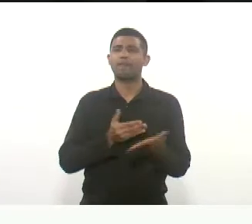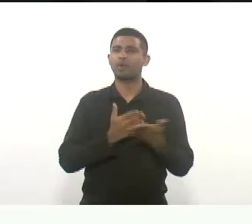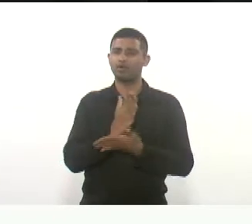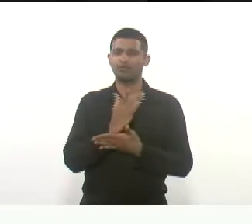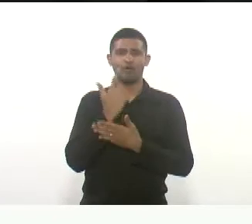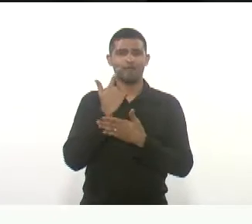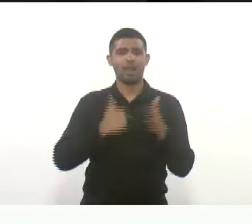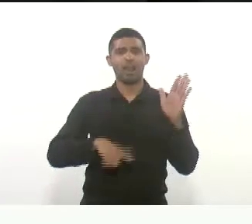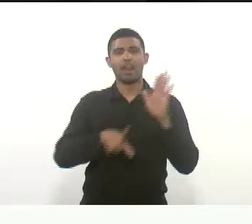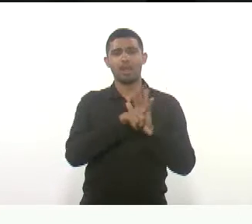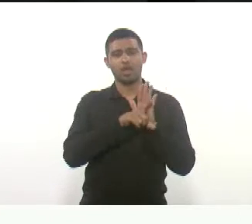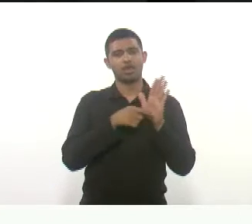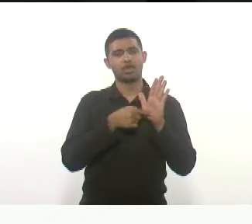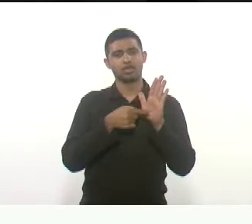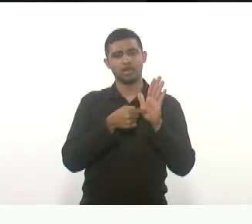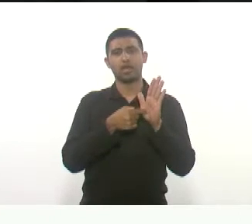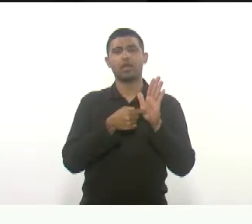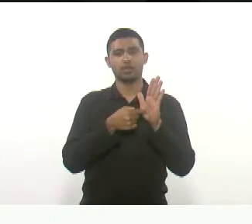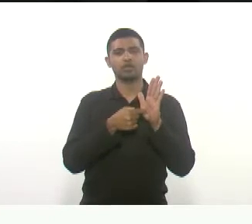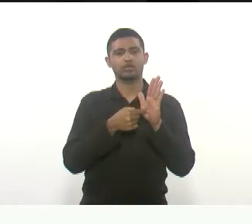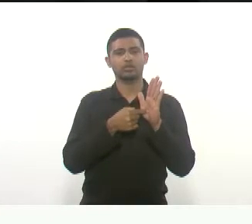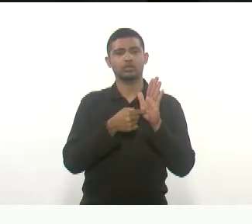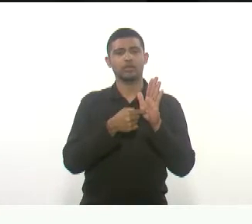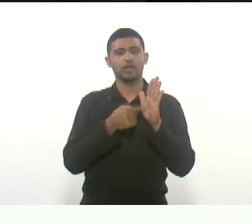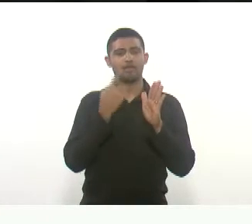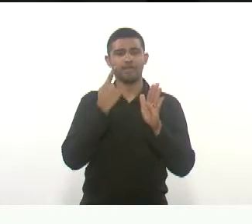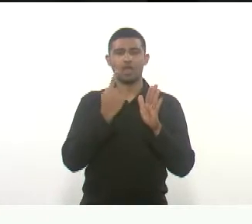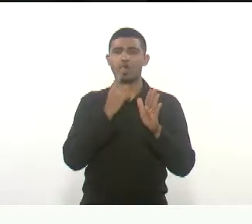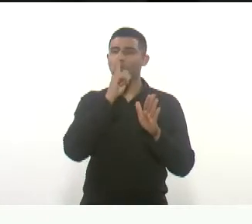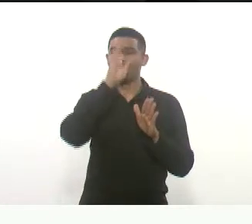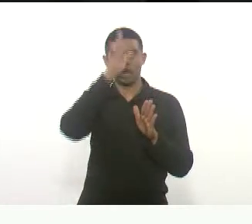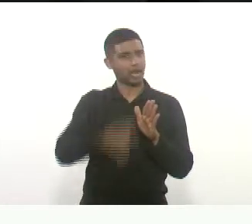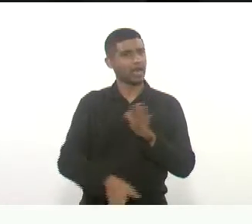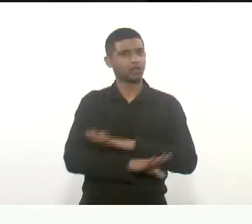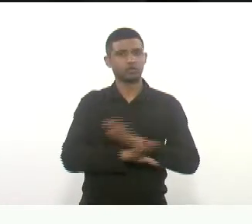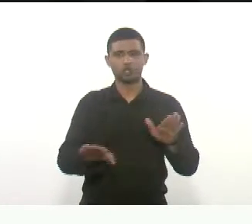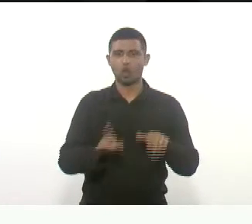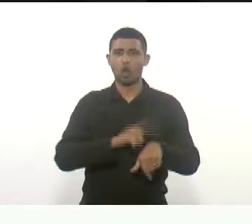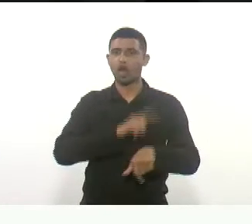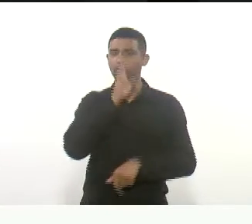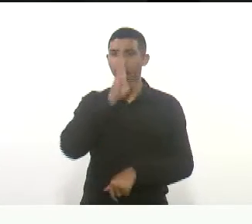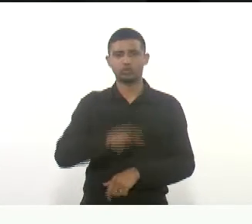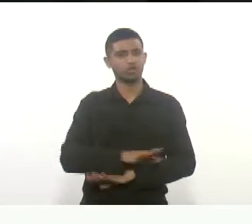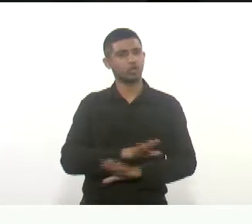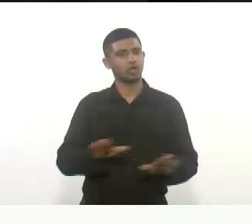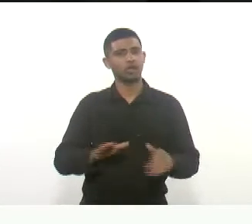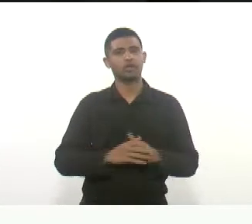uma lei também implementando turno único obrigatório e tal para todas as escolas da rede. E eu